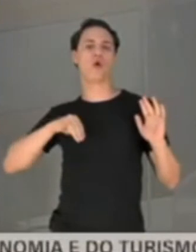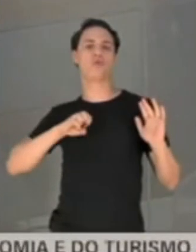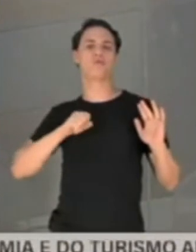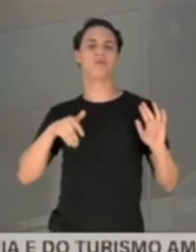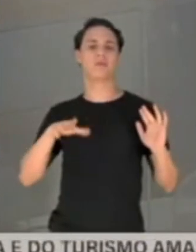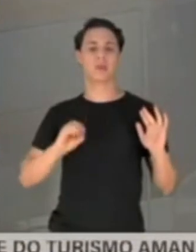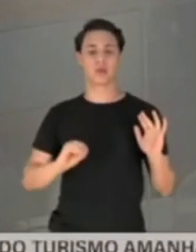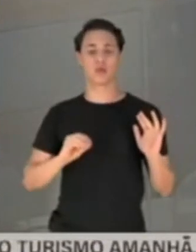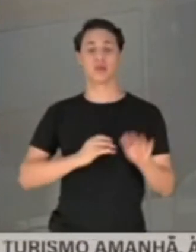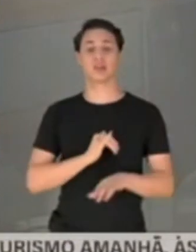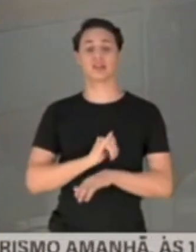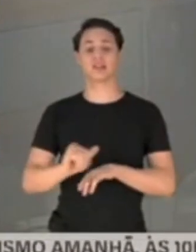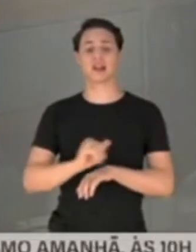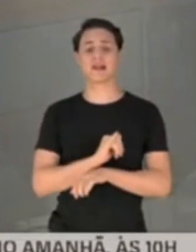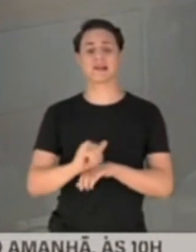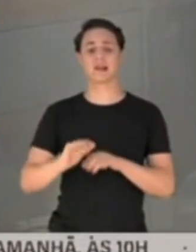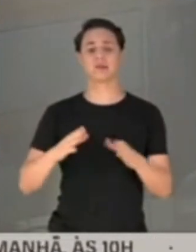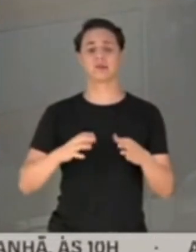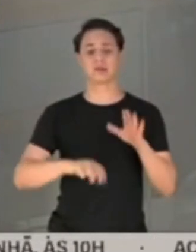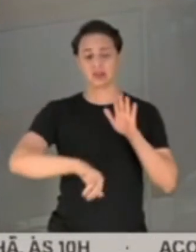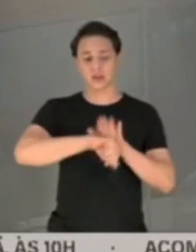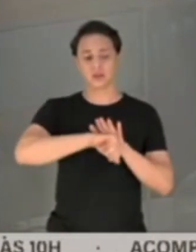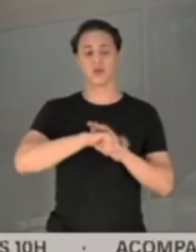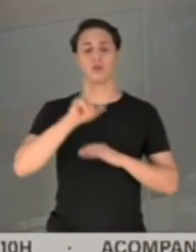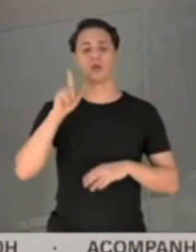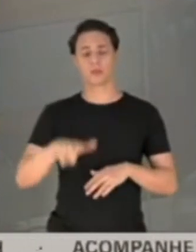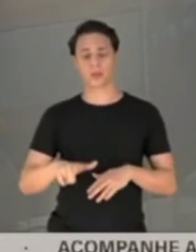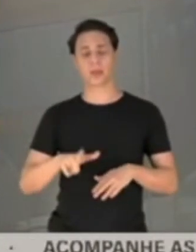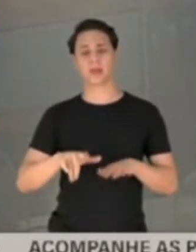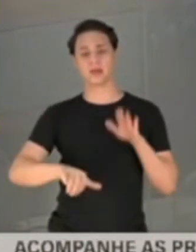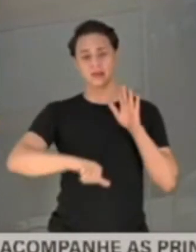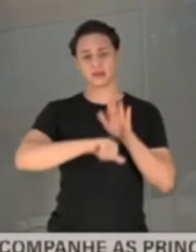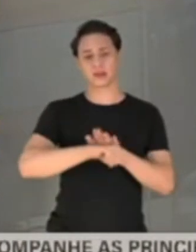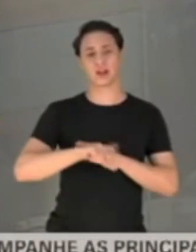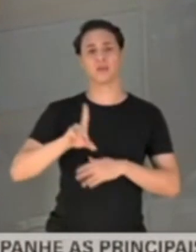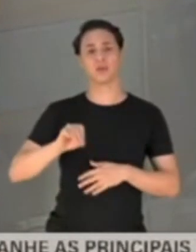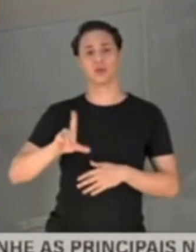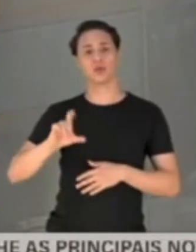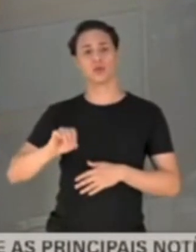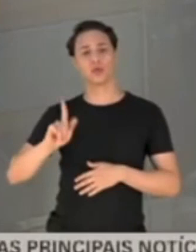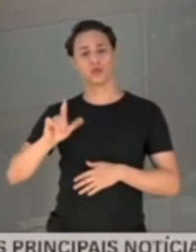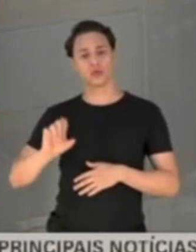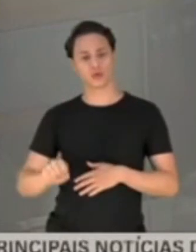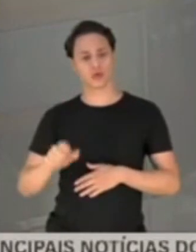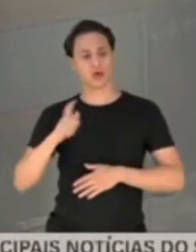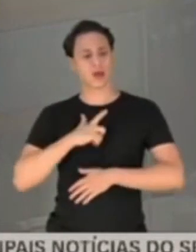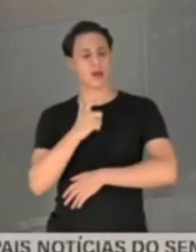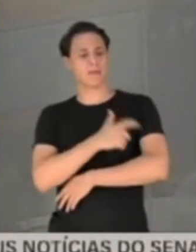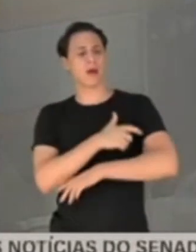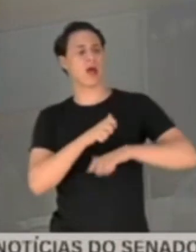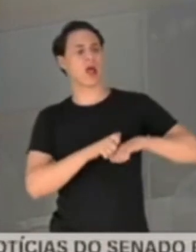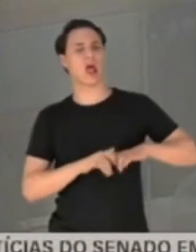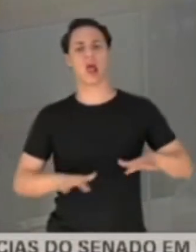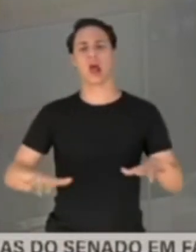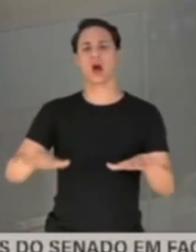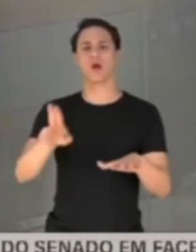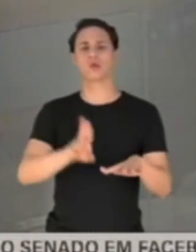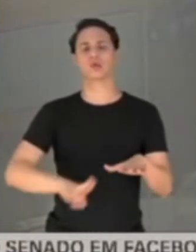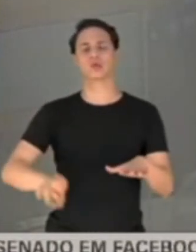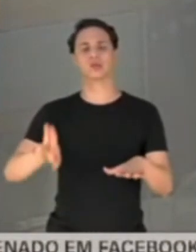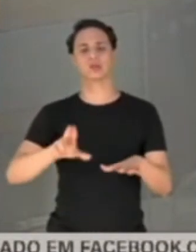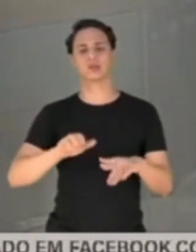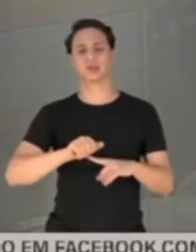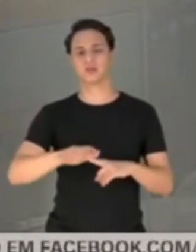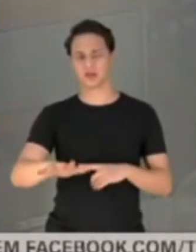de uma estratégia criminosa, um crime doloso, imunidade de rebanho por transmissão do vírus.